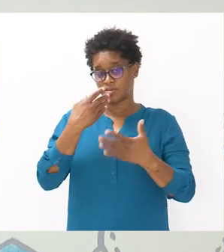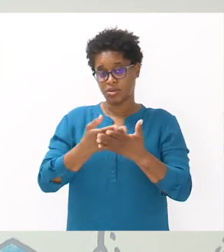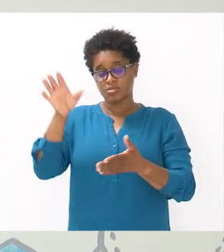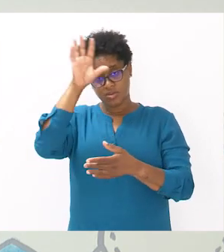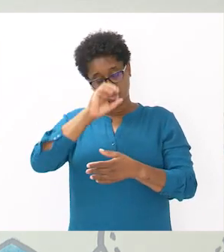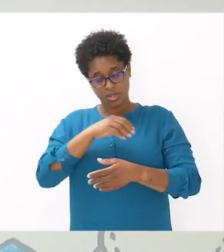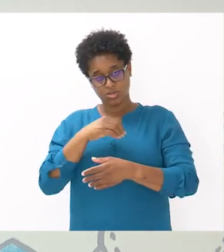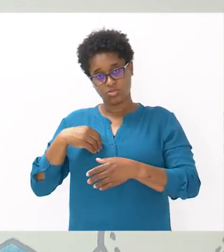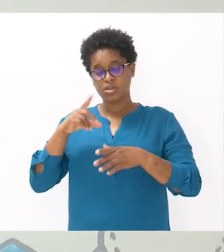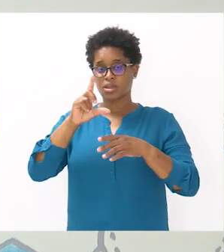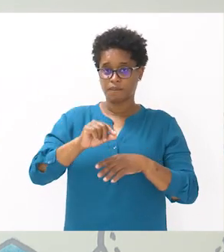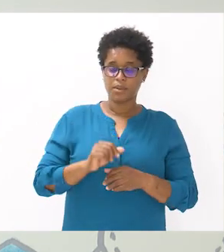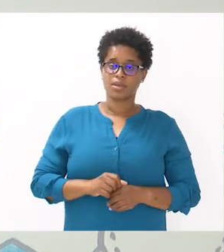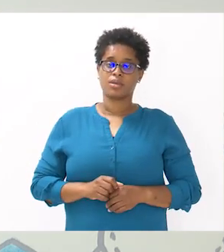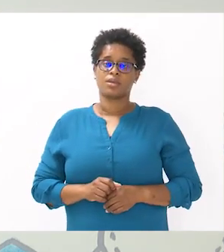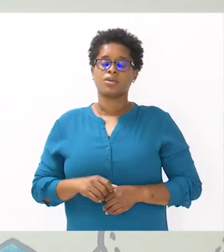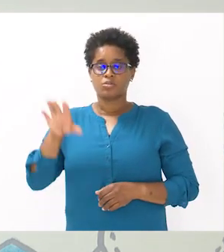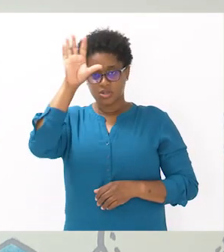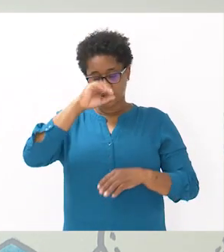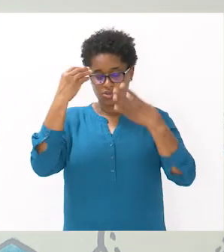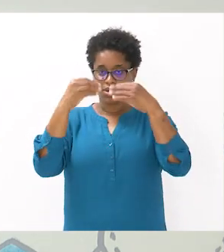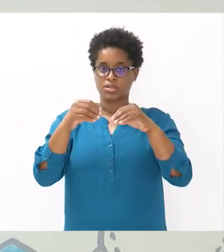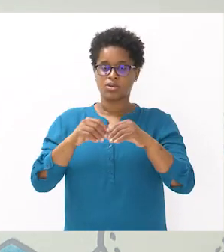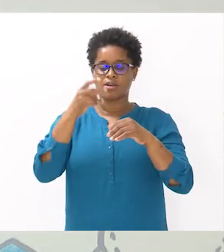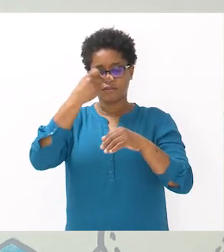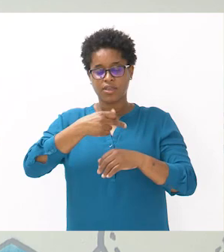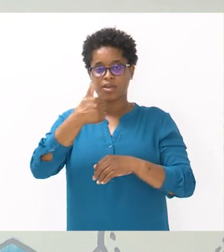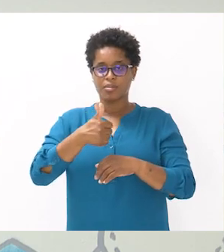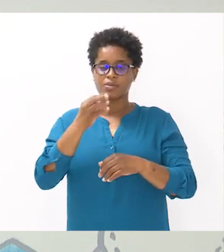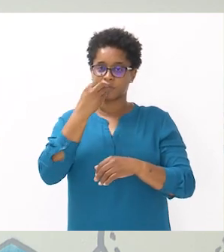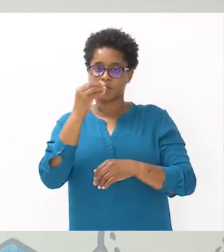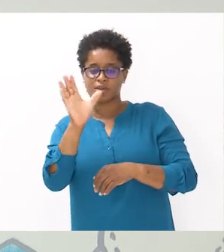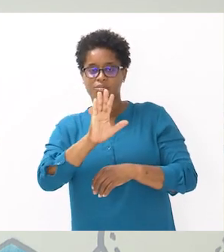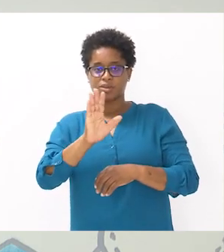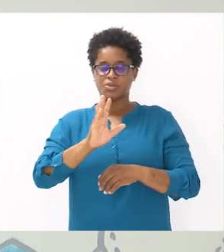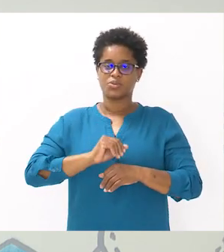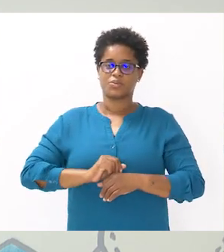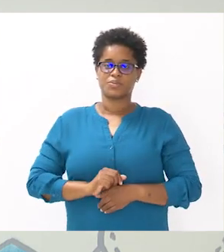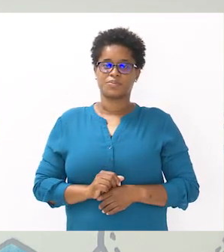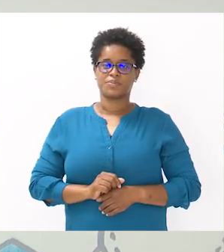Saúde e o Ministério da Educação. Fiquem bem, beijinhos!